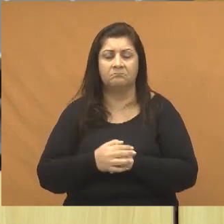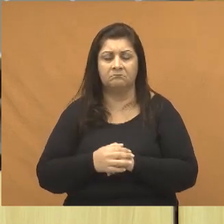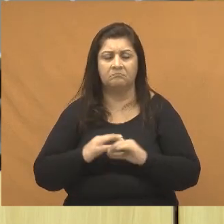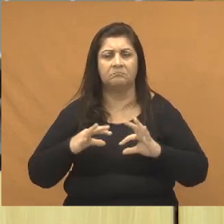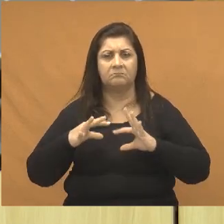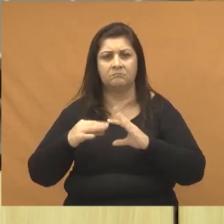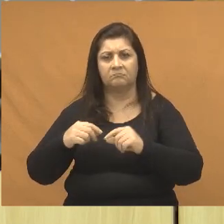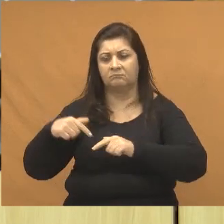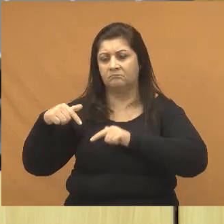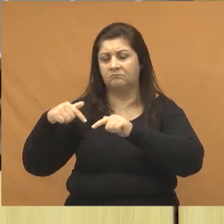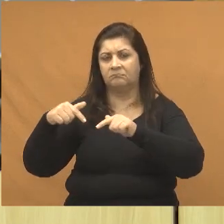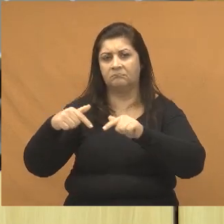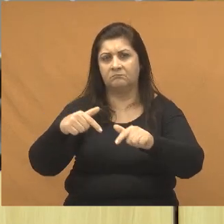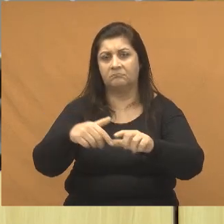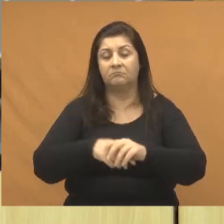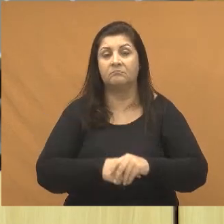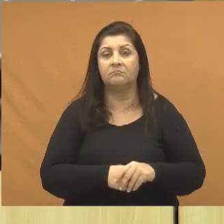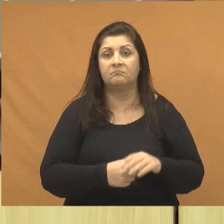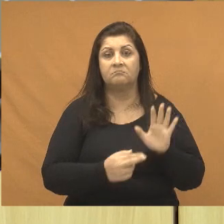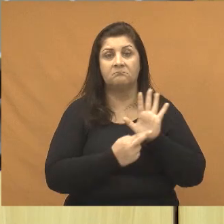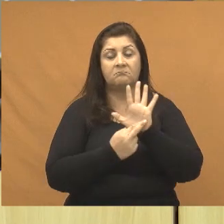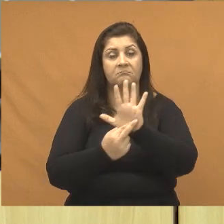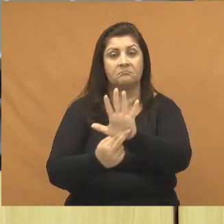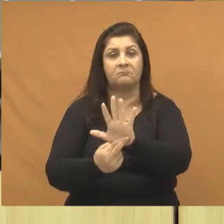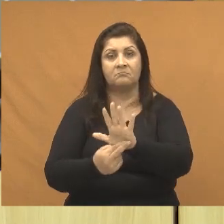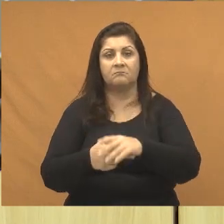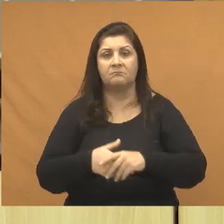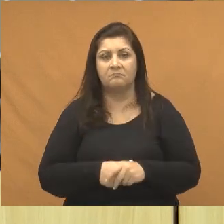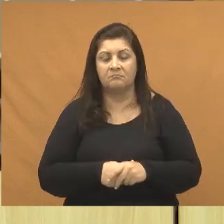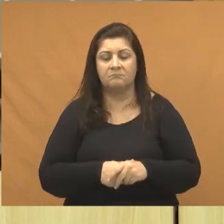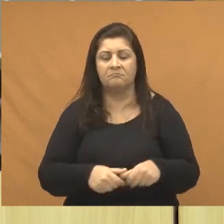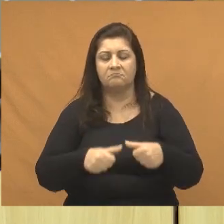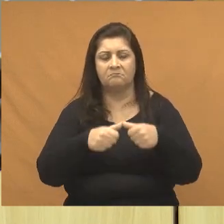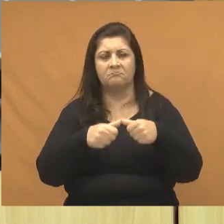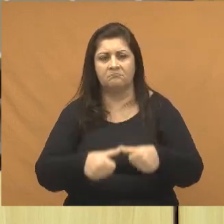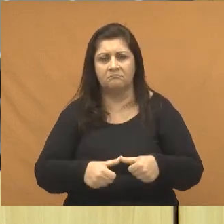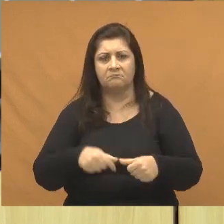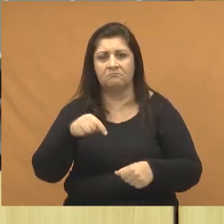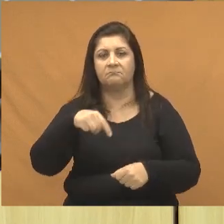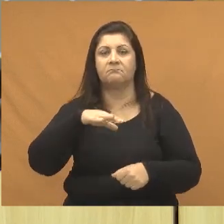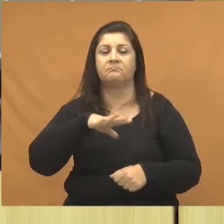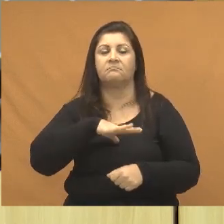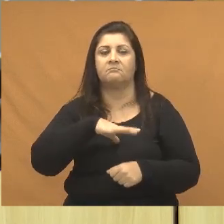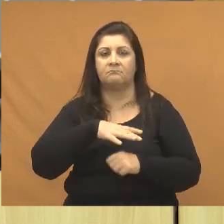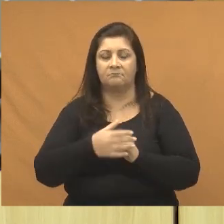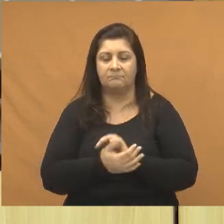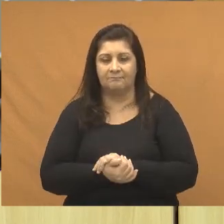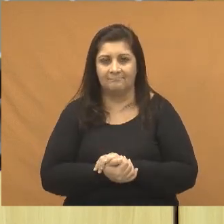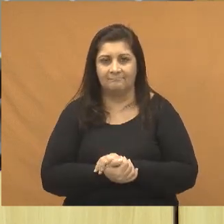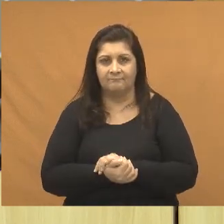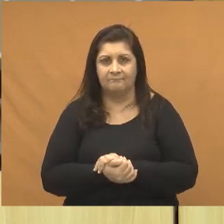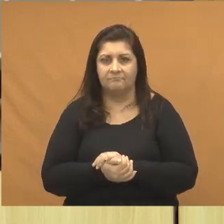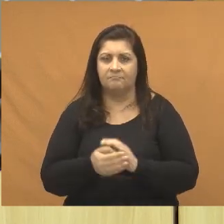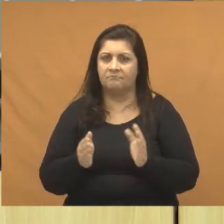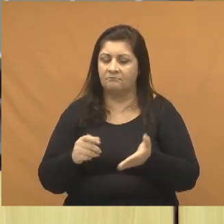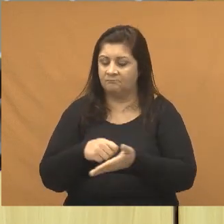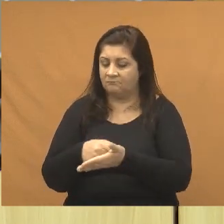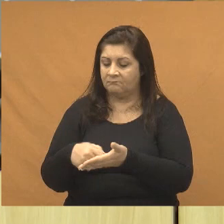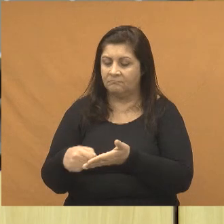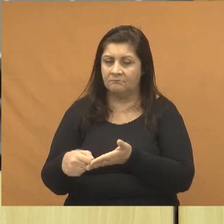carreira, seja a expressão máxima de sua permanência em nossa cidade. Feito esse